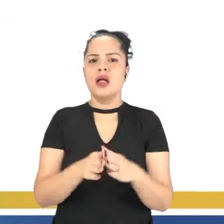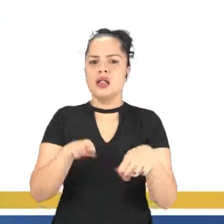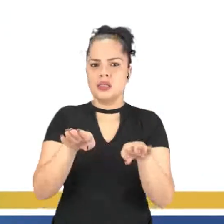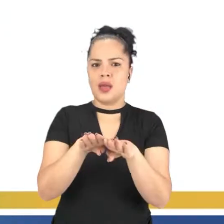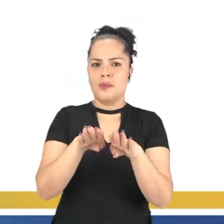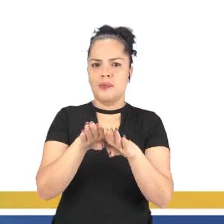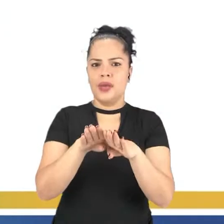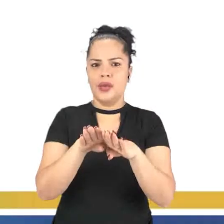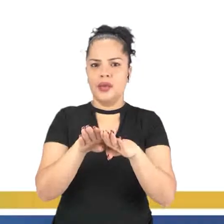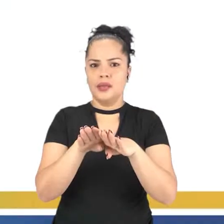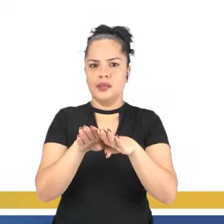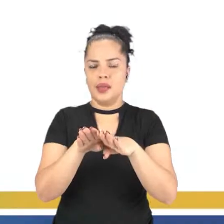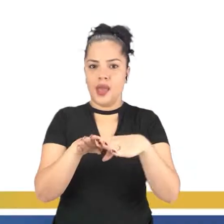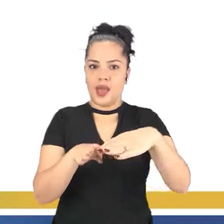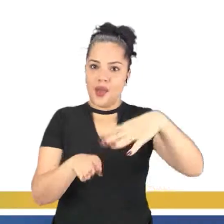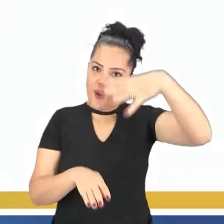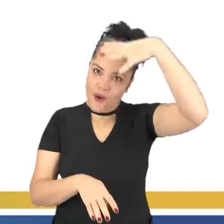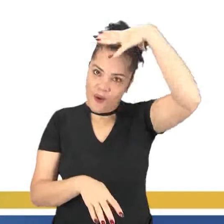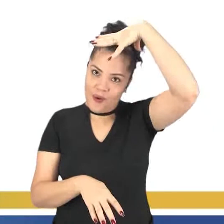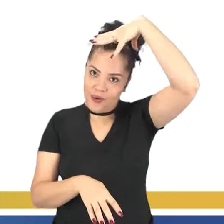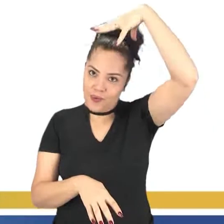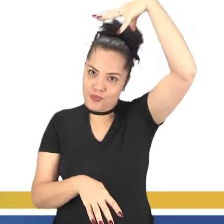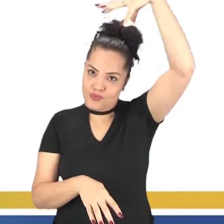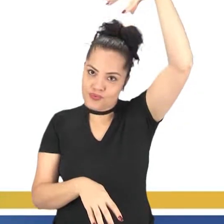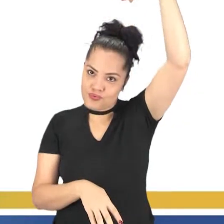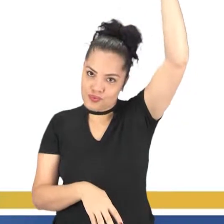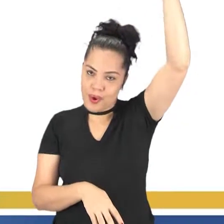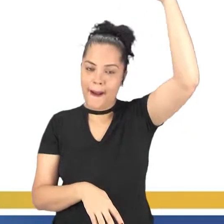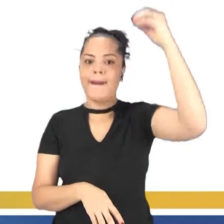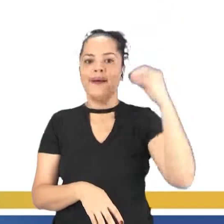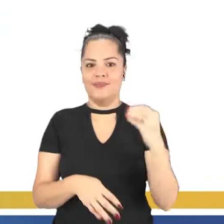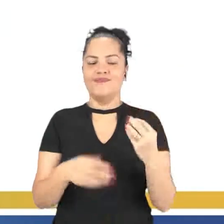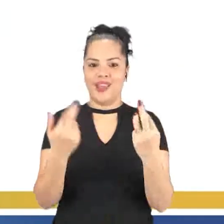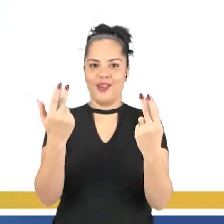de Halloween tem um formato aí que lembra um cone.